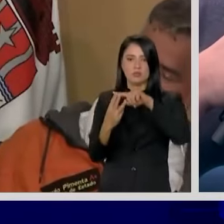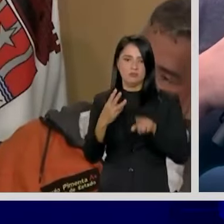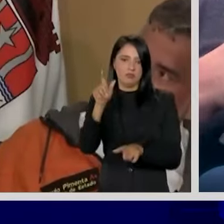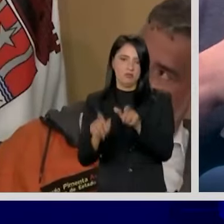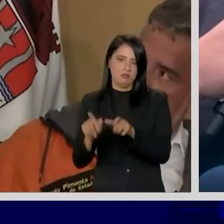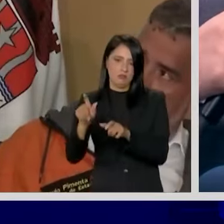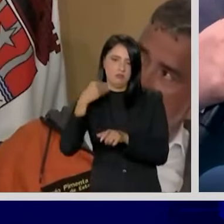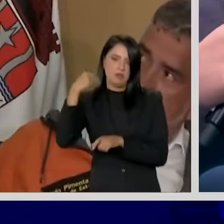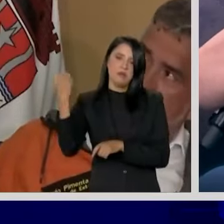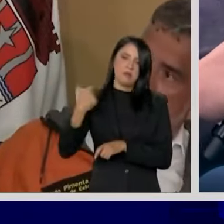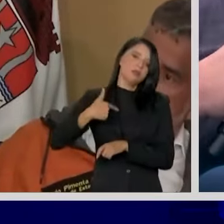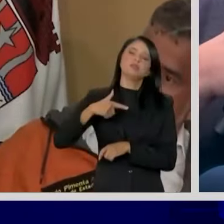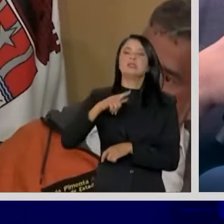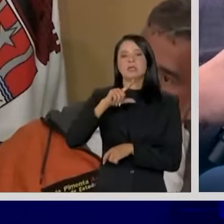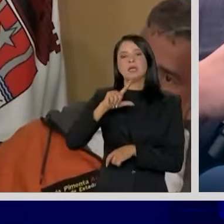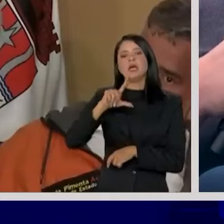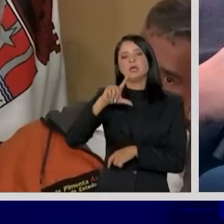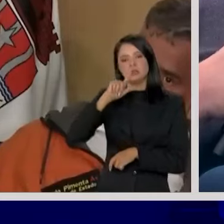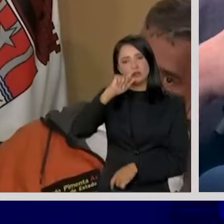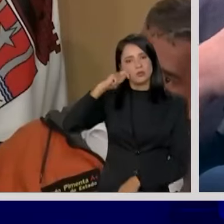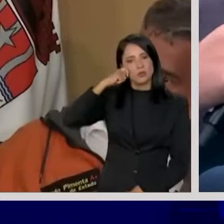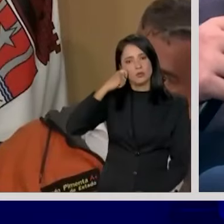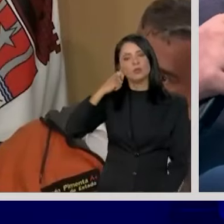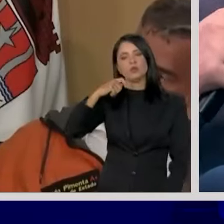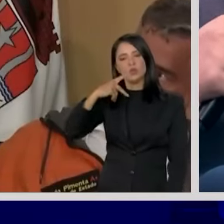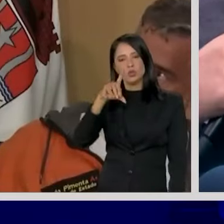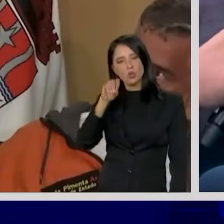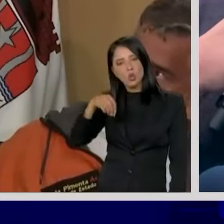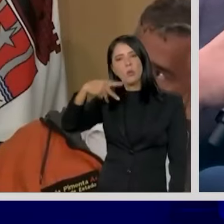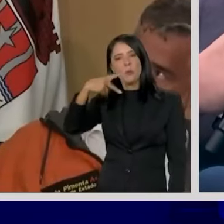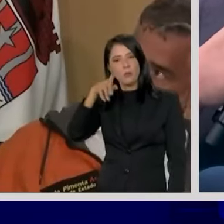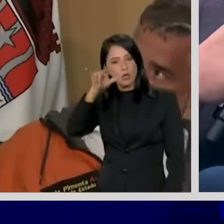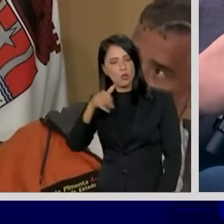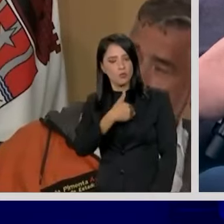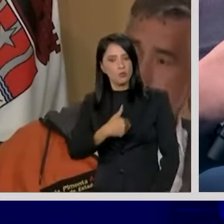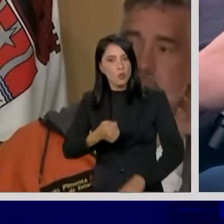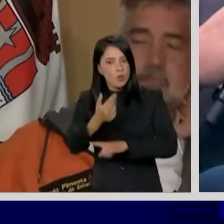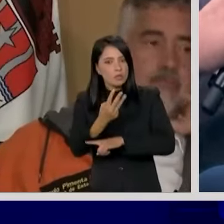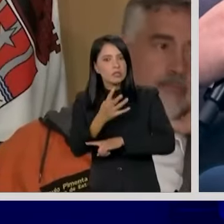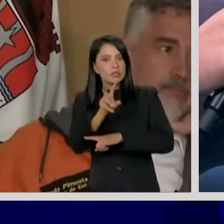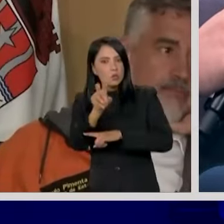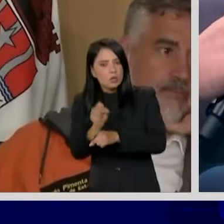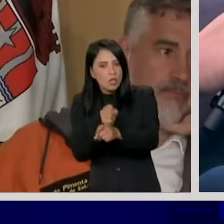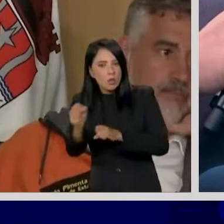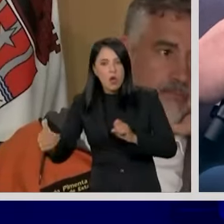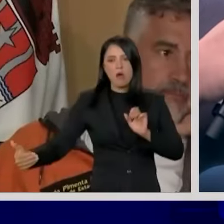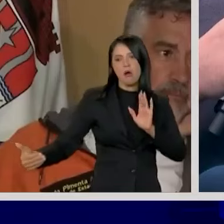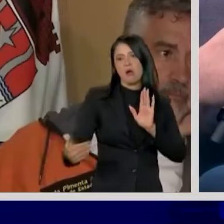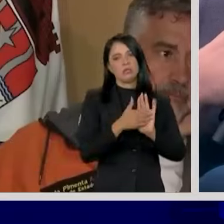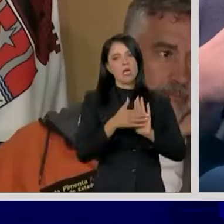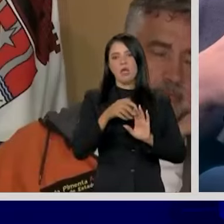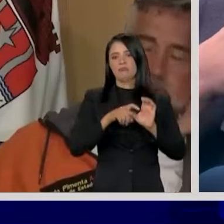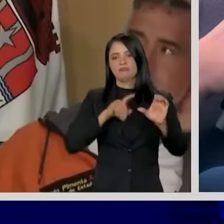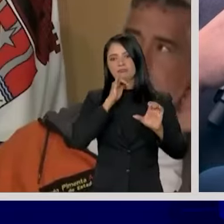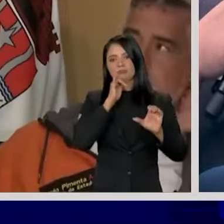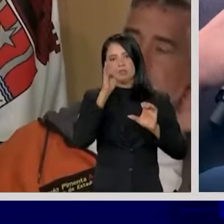história. Isso é uma demonstração de egocentrismo. Num momento em que a atenção deveria estar toda